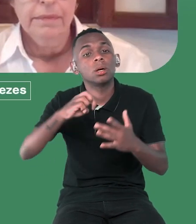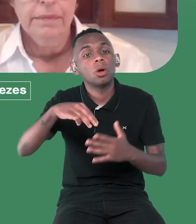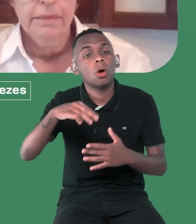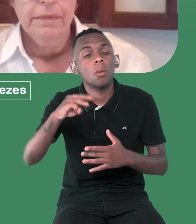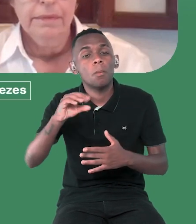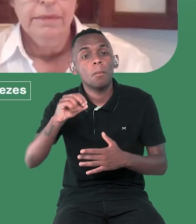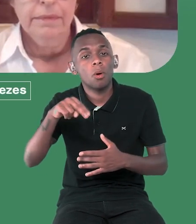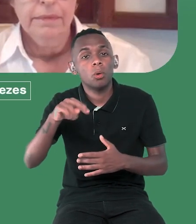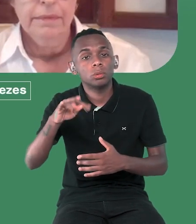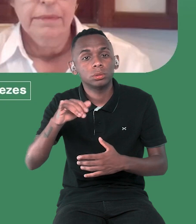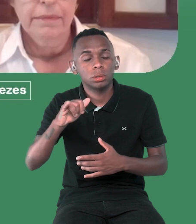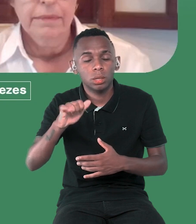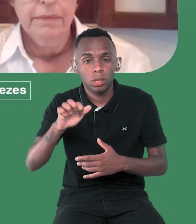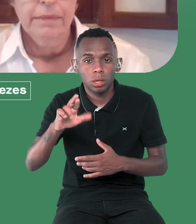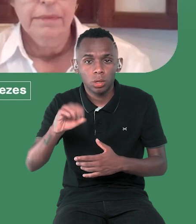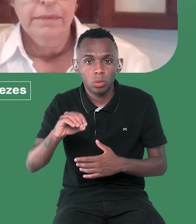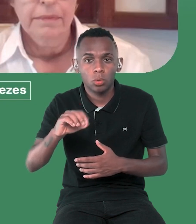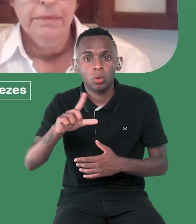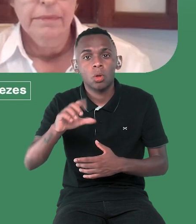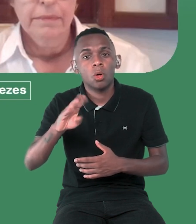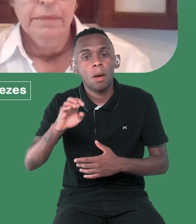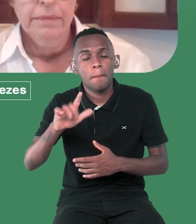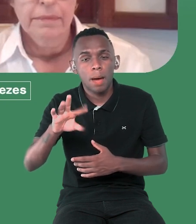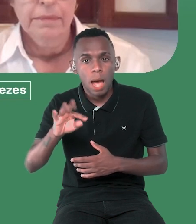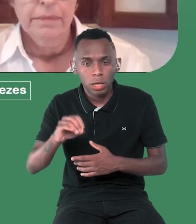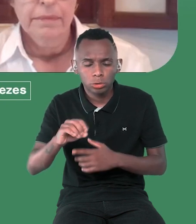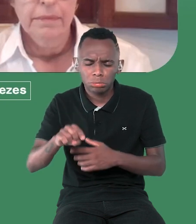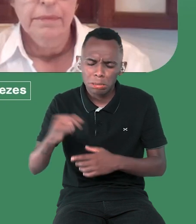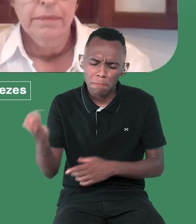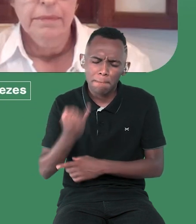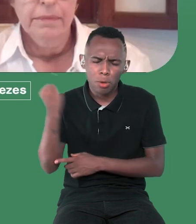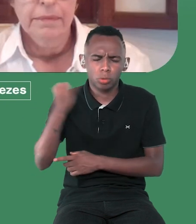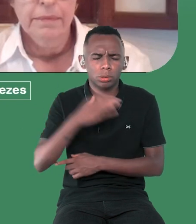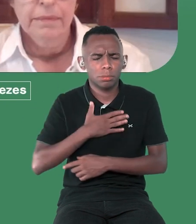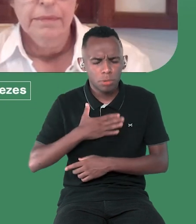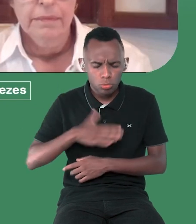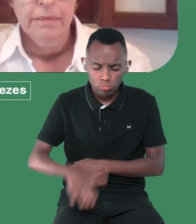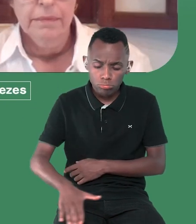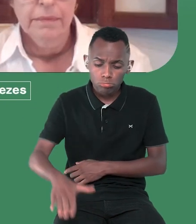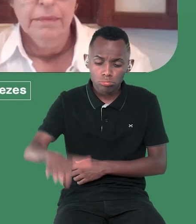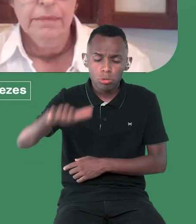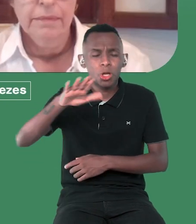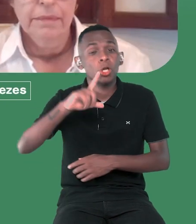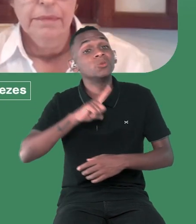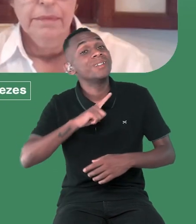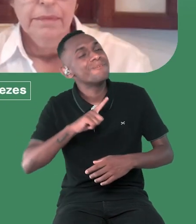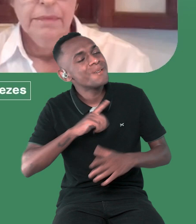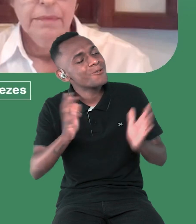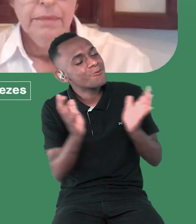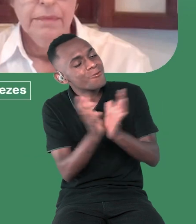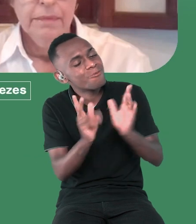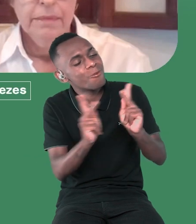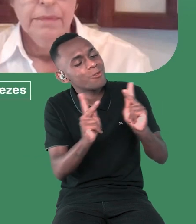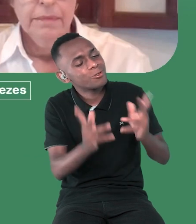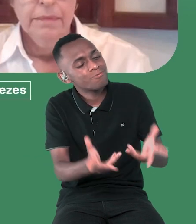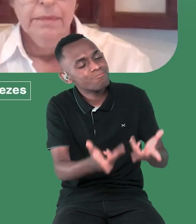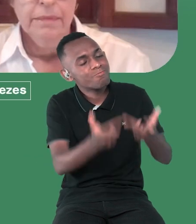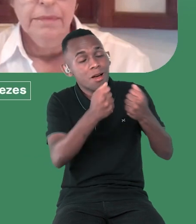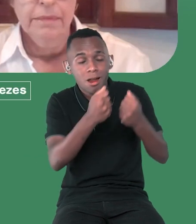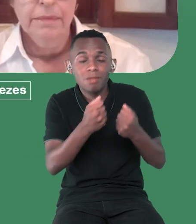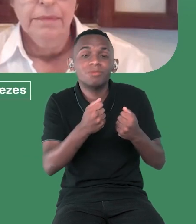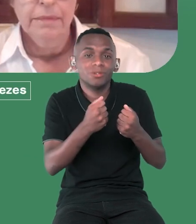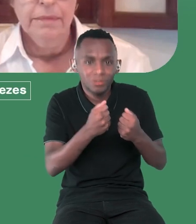que foi um autor muito importante na minha infância, e eu tive professores maravilhosos. Eu posso